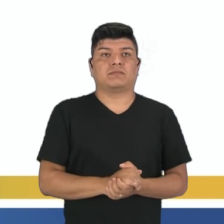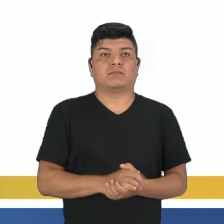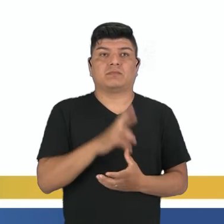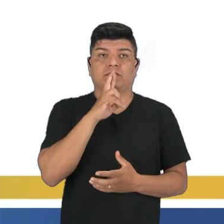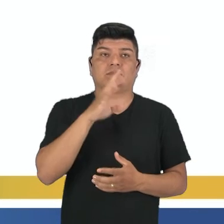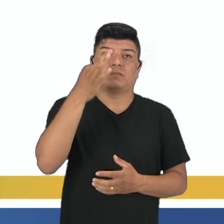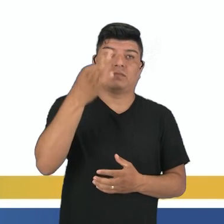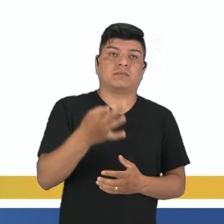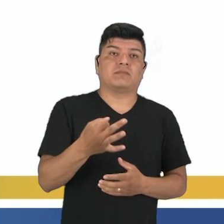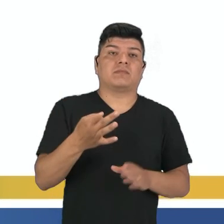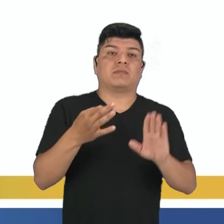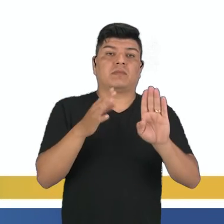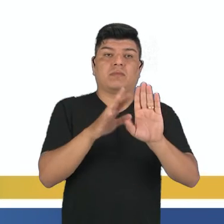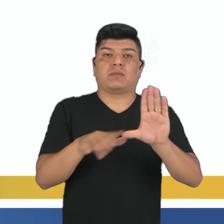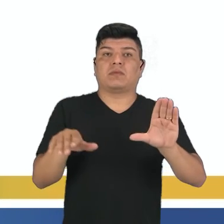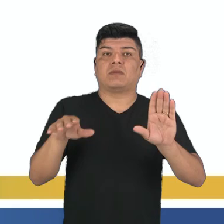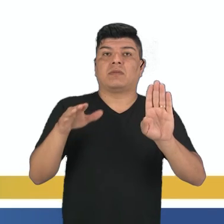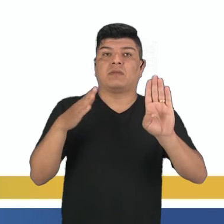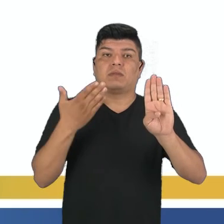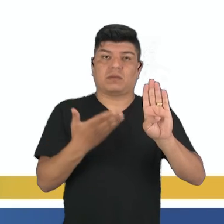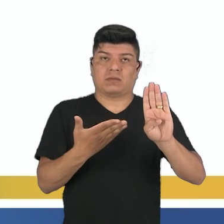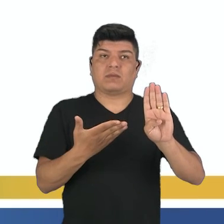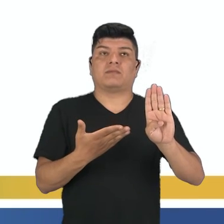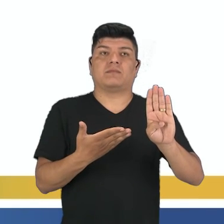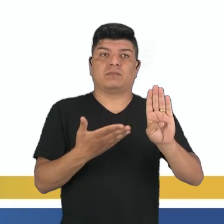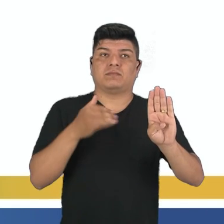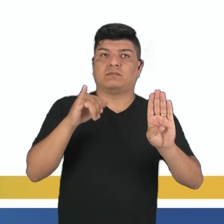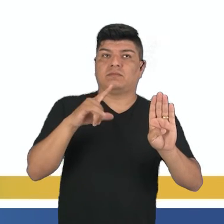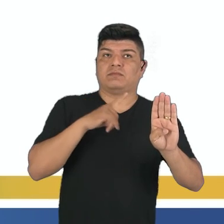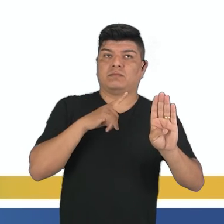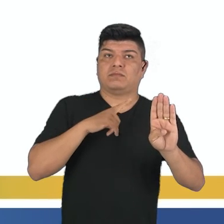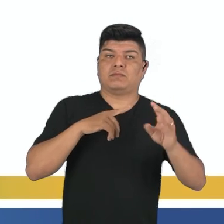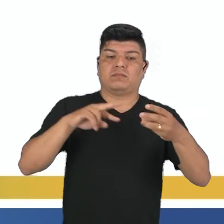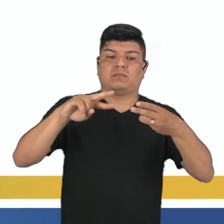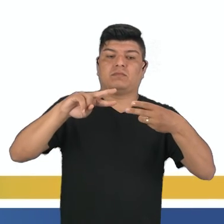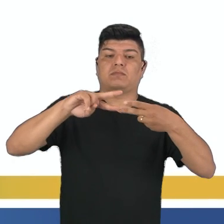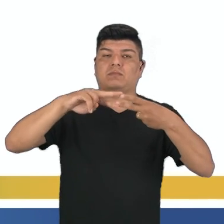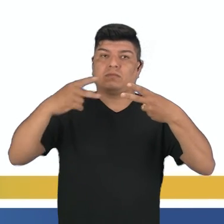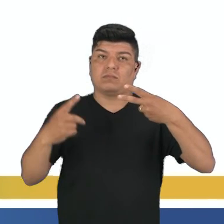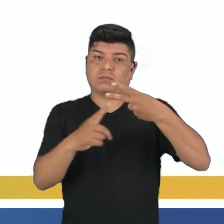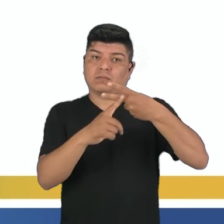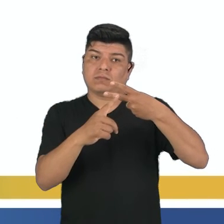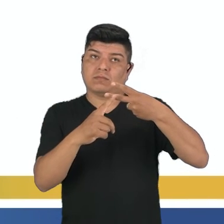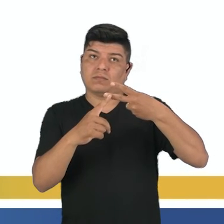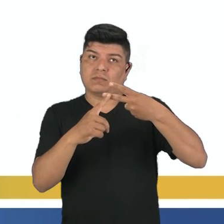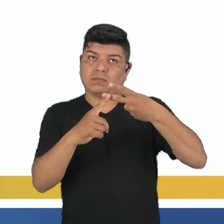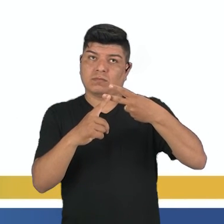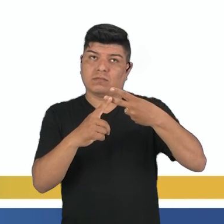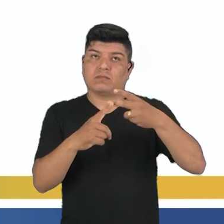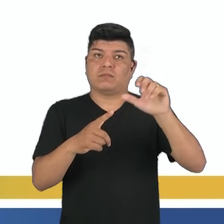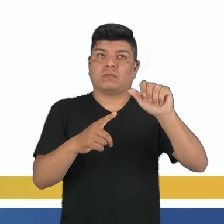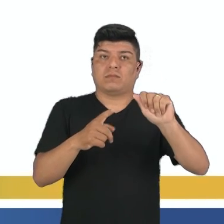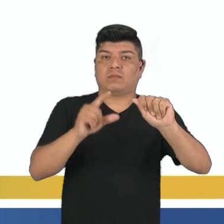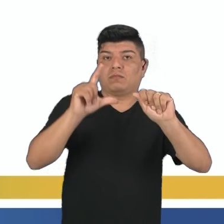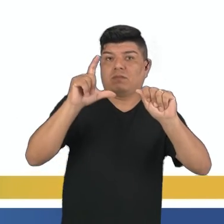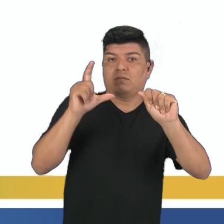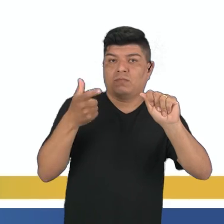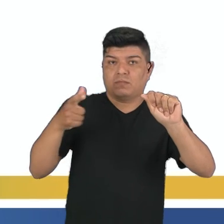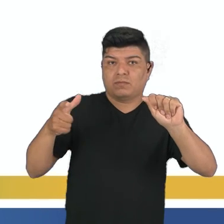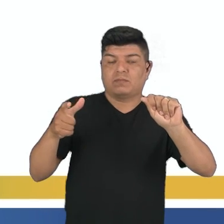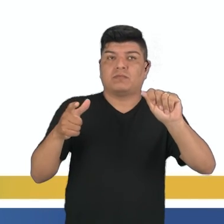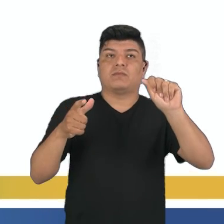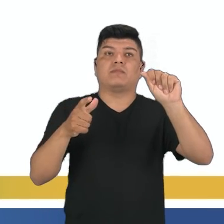resposta correta é a letra B. No caso de termos um alelo Azão ou um alelo Azinho que se combinará com um